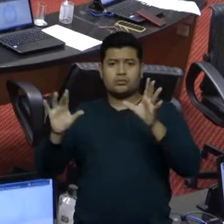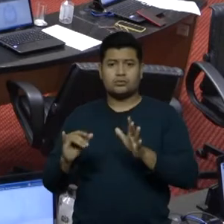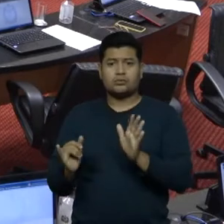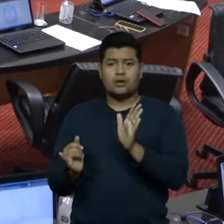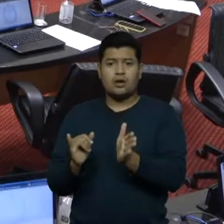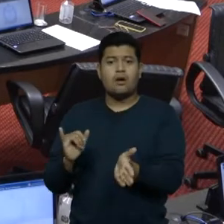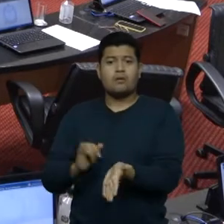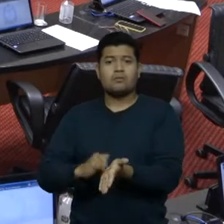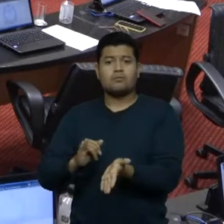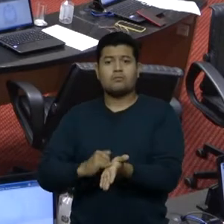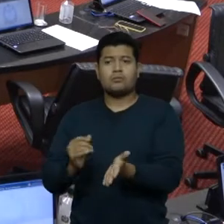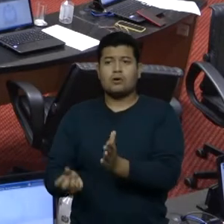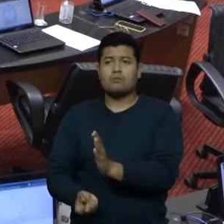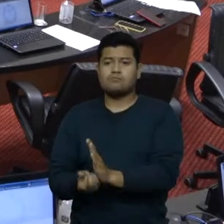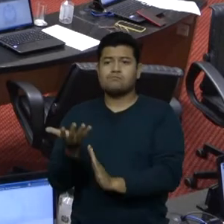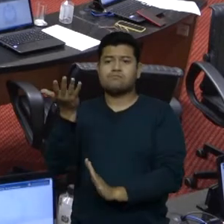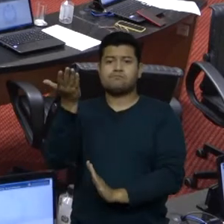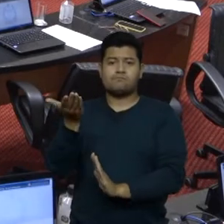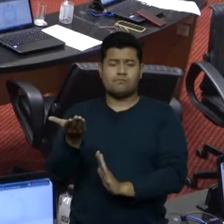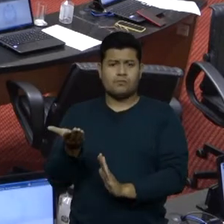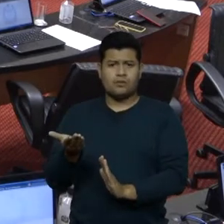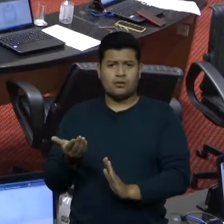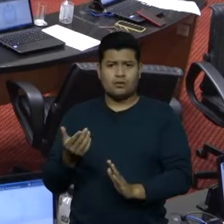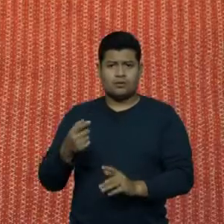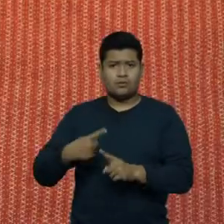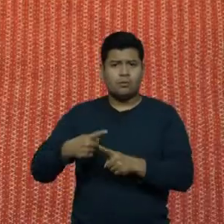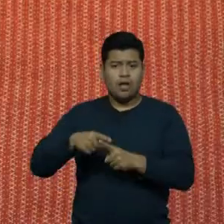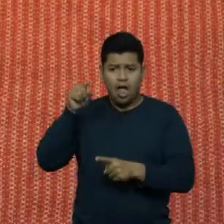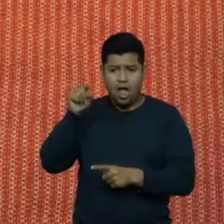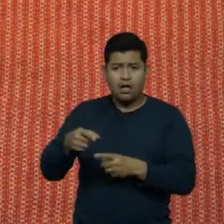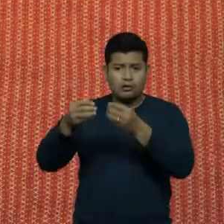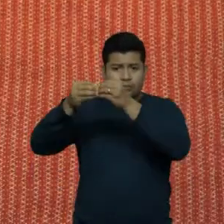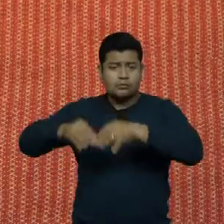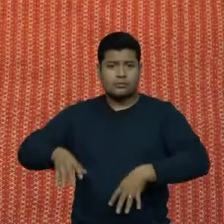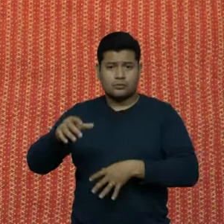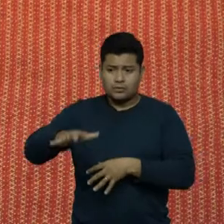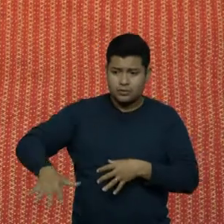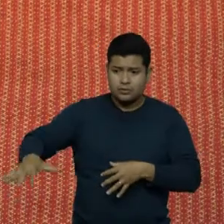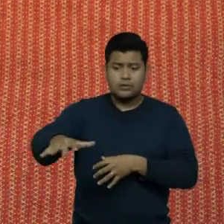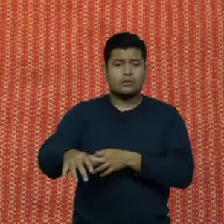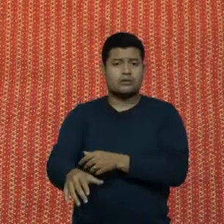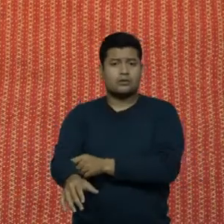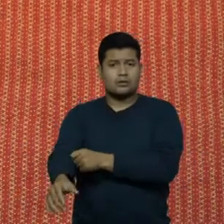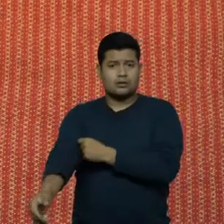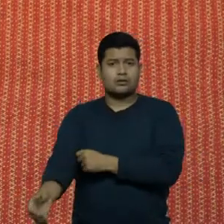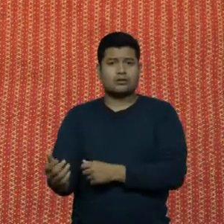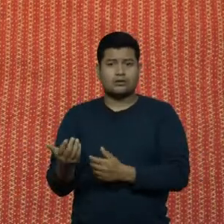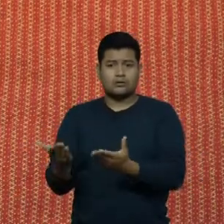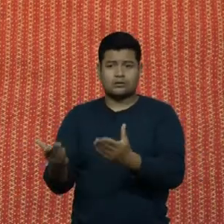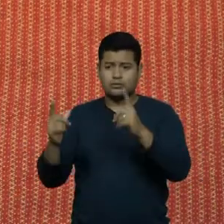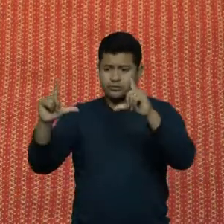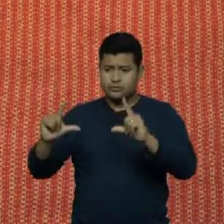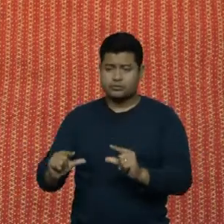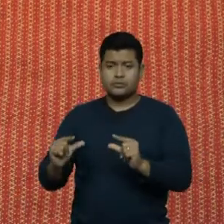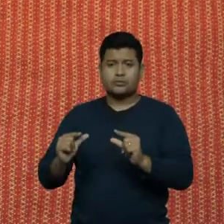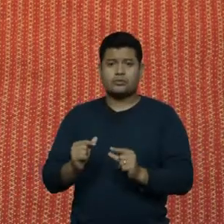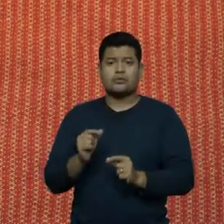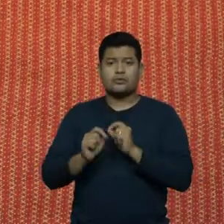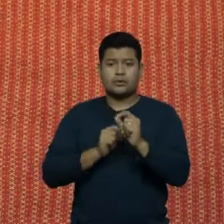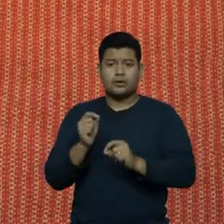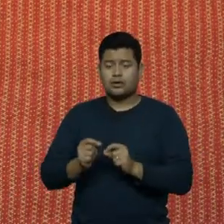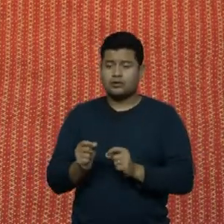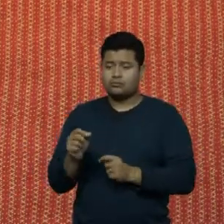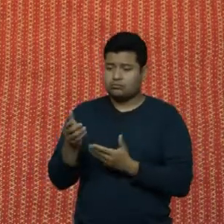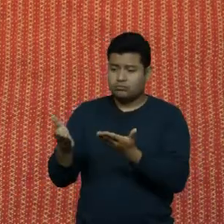setor porque é lá que nós vamos estar atingindo é esse setor que nós vamos estar diminuindo a demanda que os